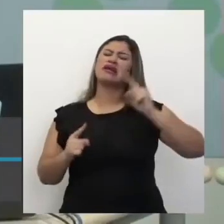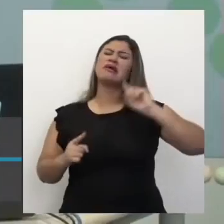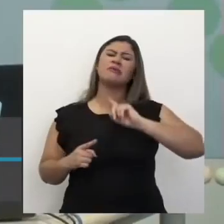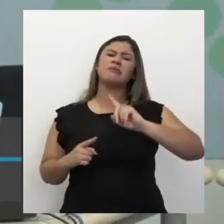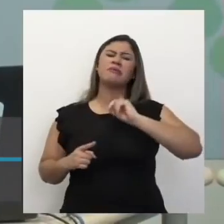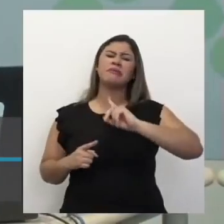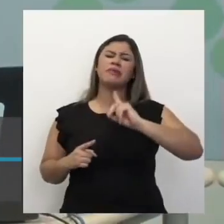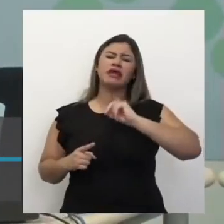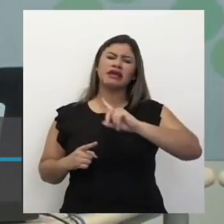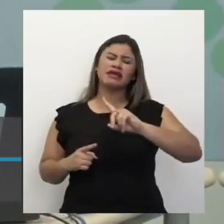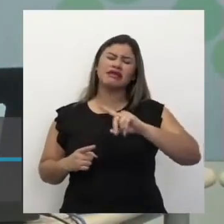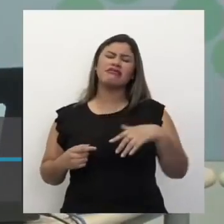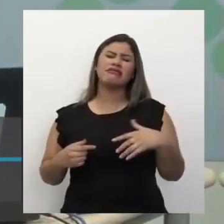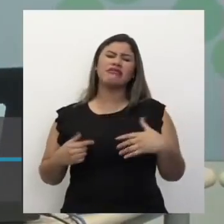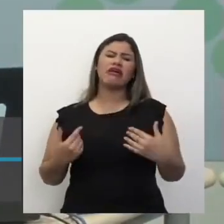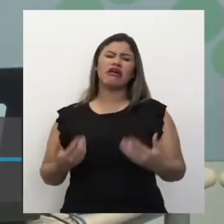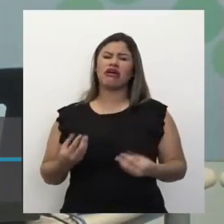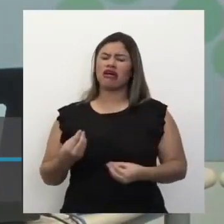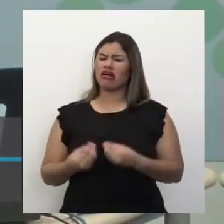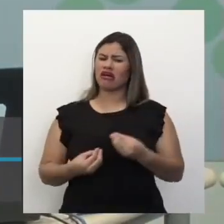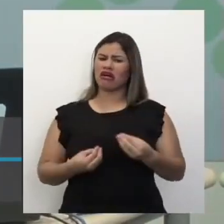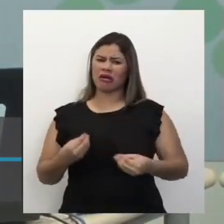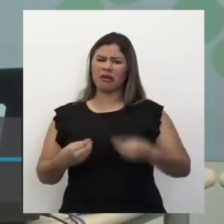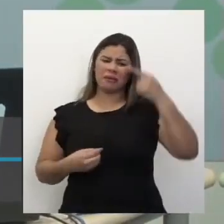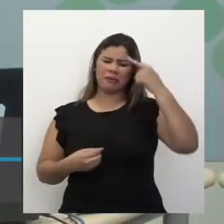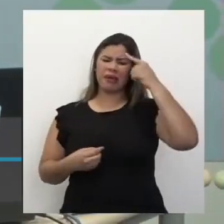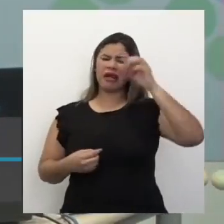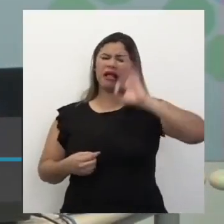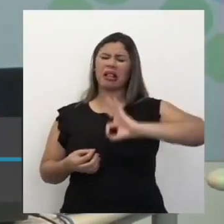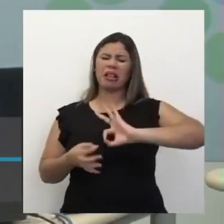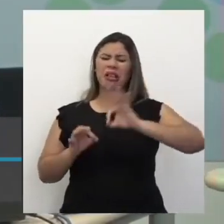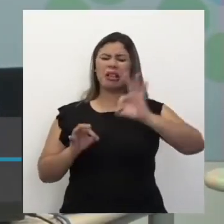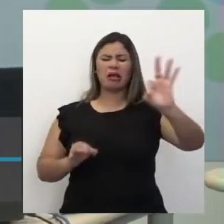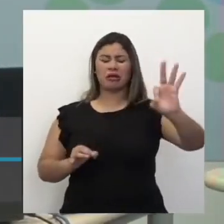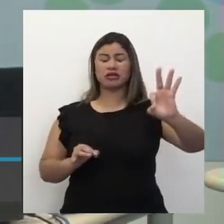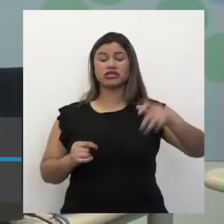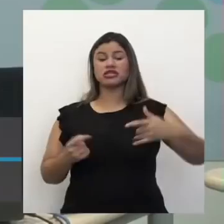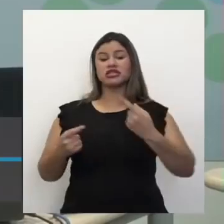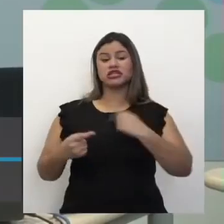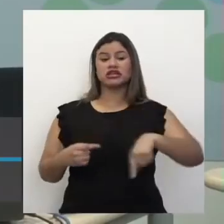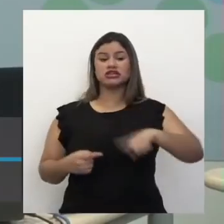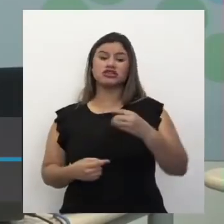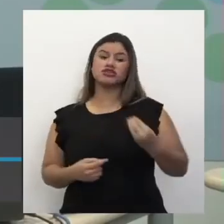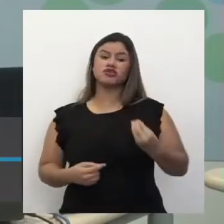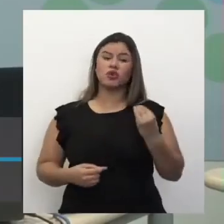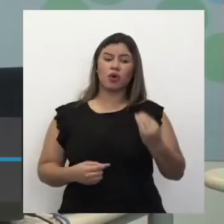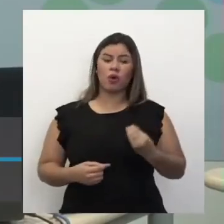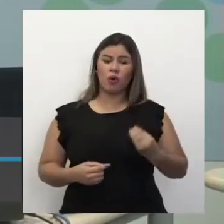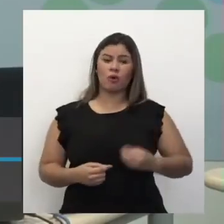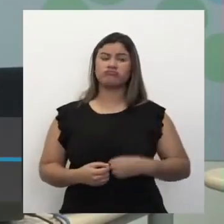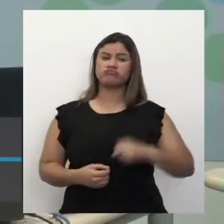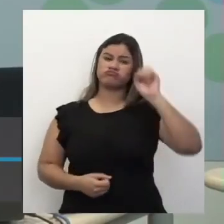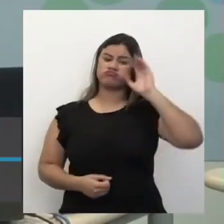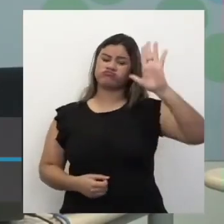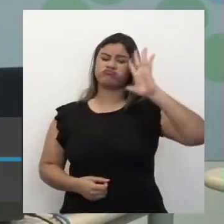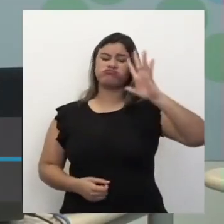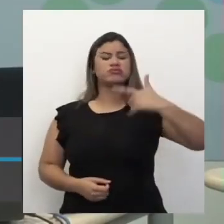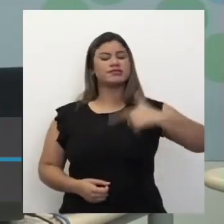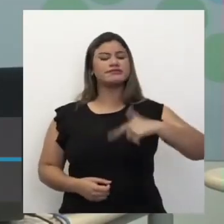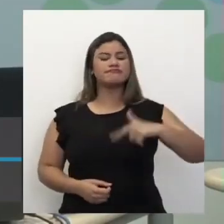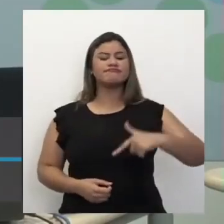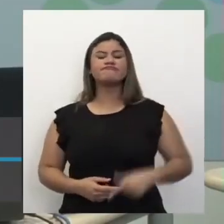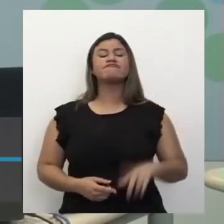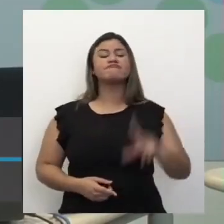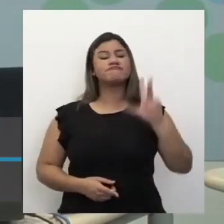tão longe assim, mas para alguns é longe, né? E aí às vezes a gente não para, porque é como